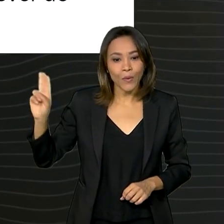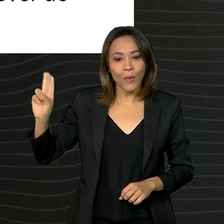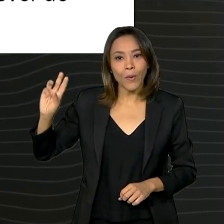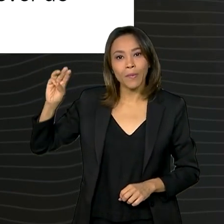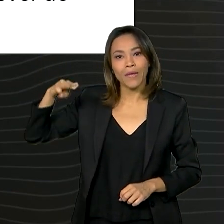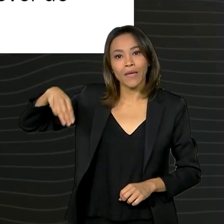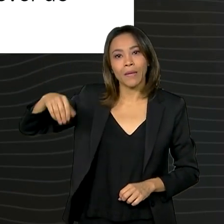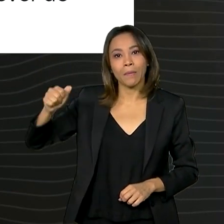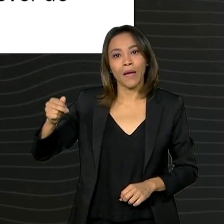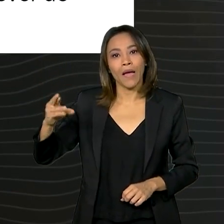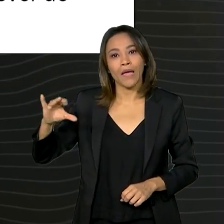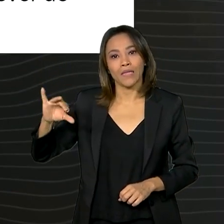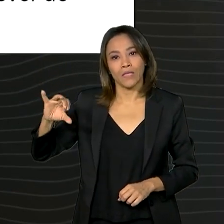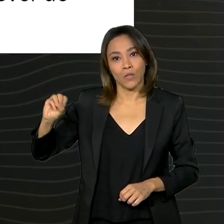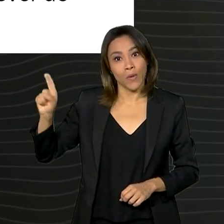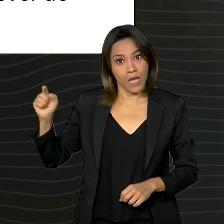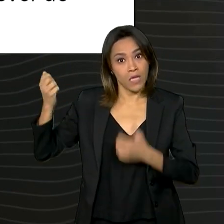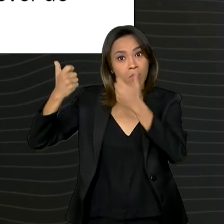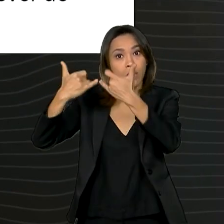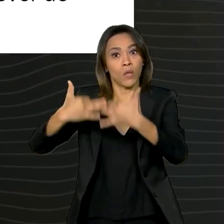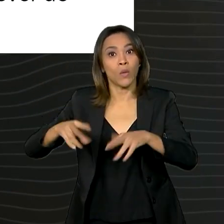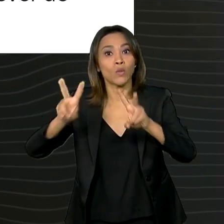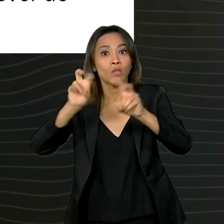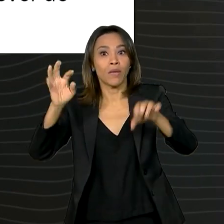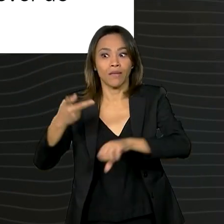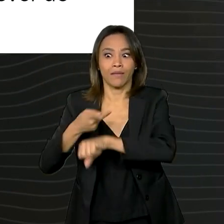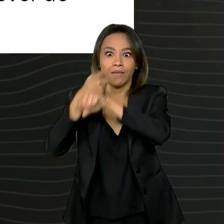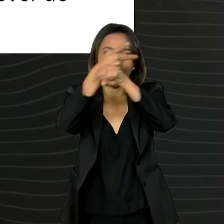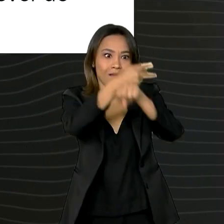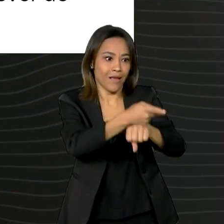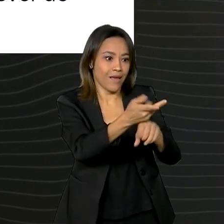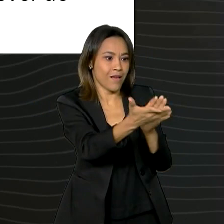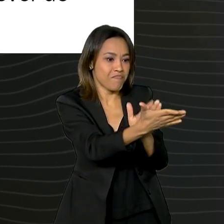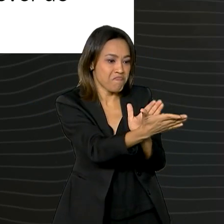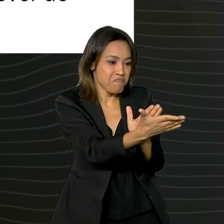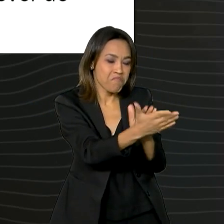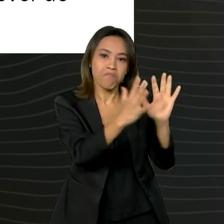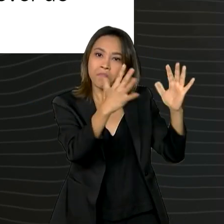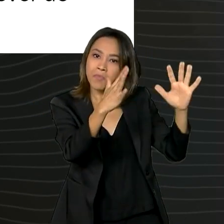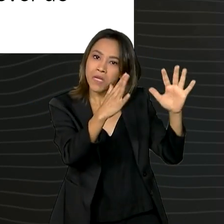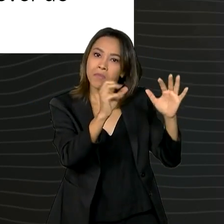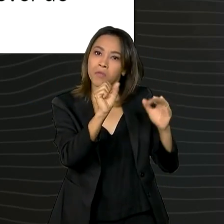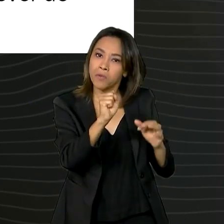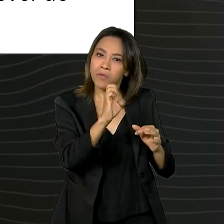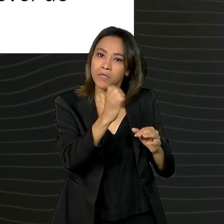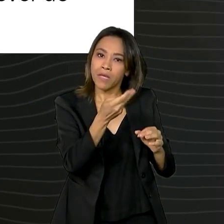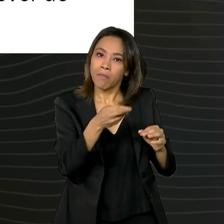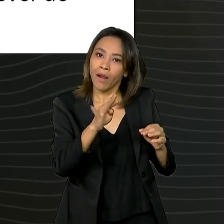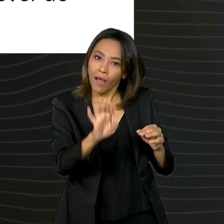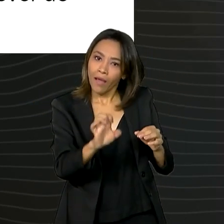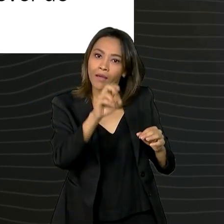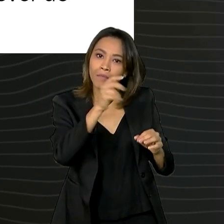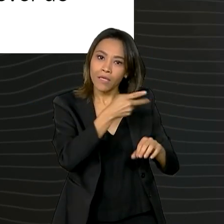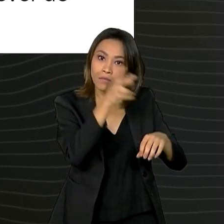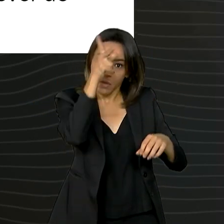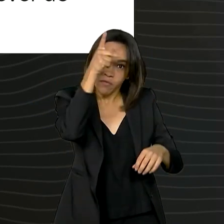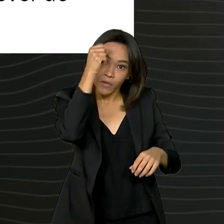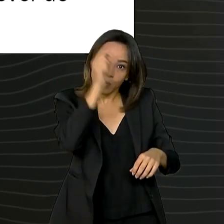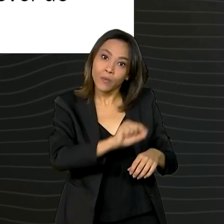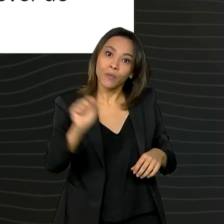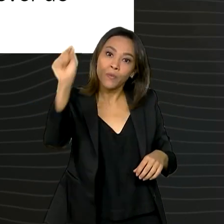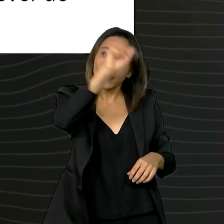França. Ele falou sobre a entrega do prêmio Sebrae Prefeitura Empreendedora e lembrou a importância dos governos locais